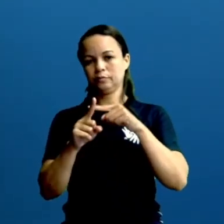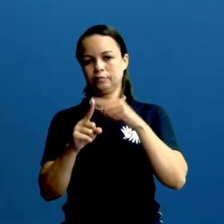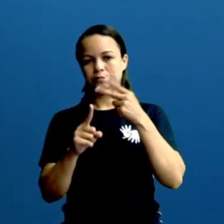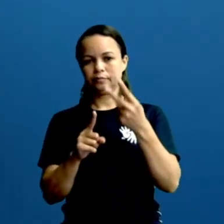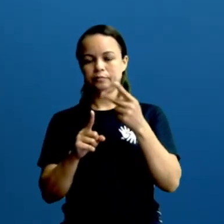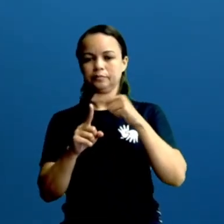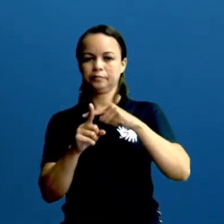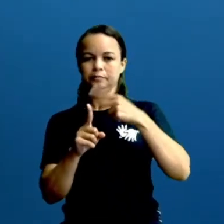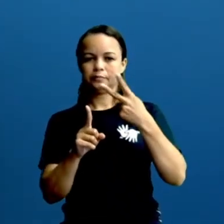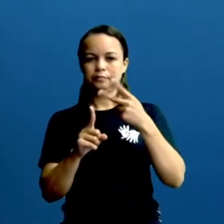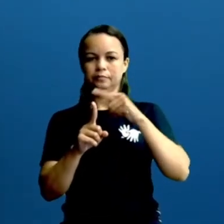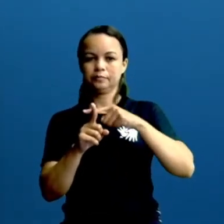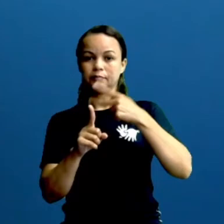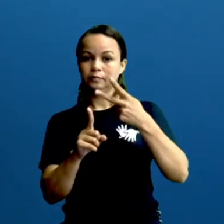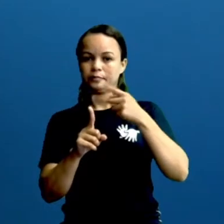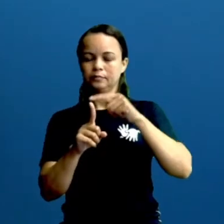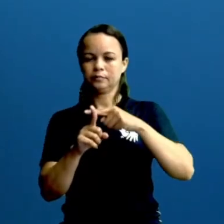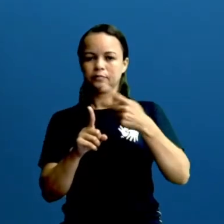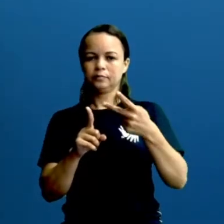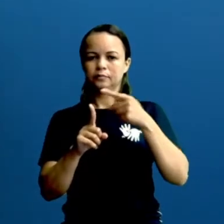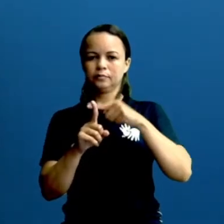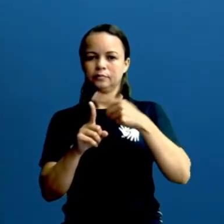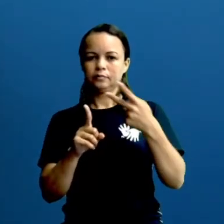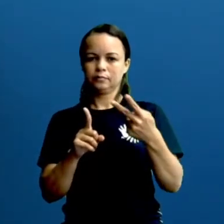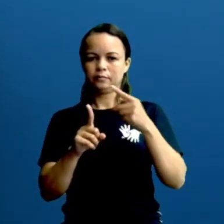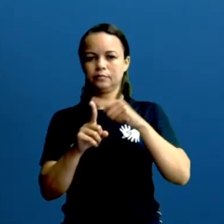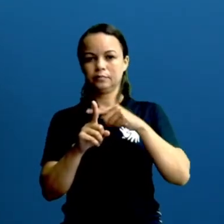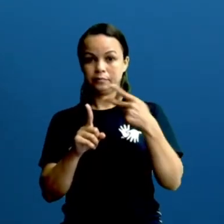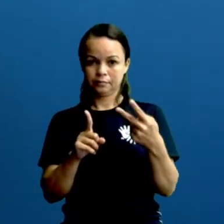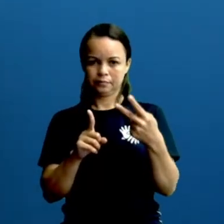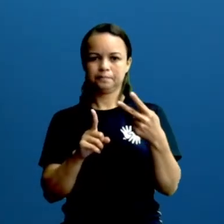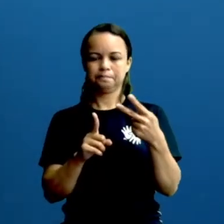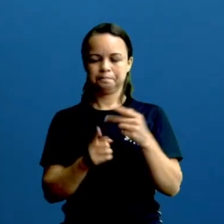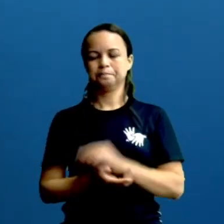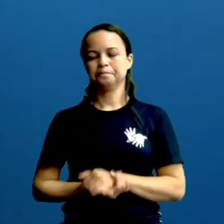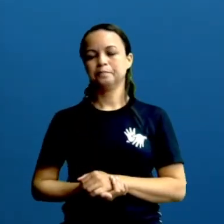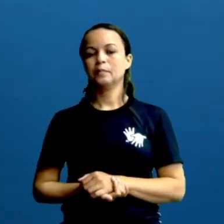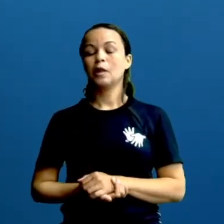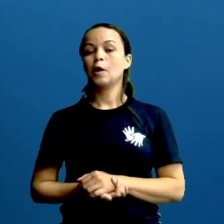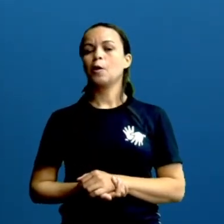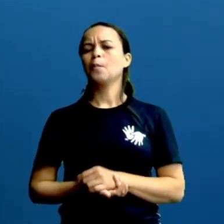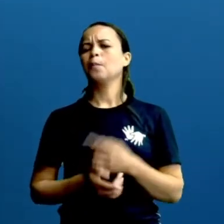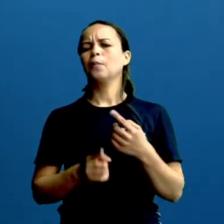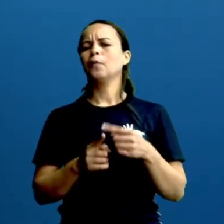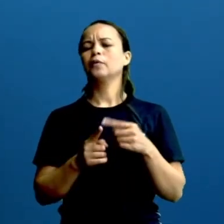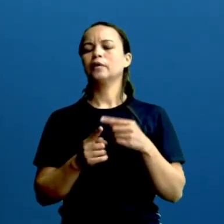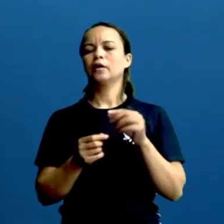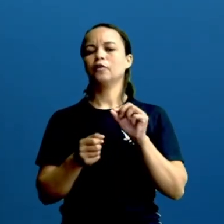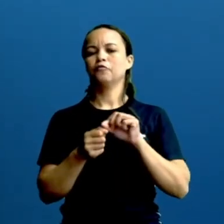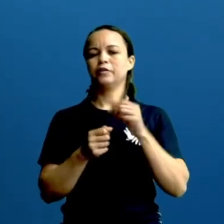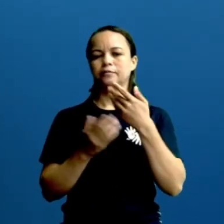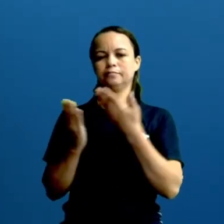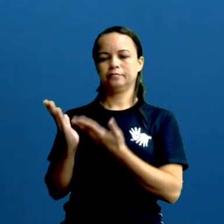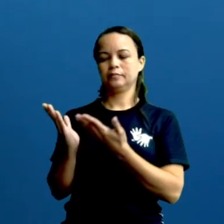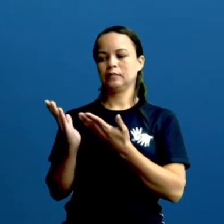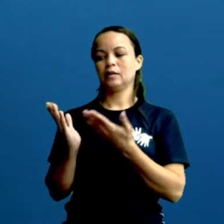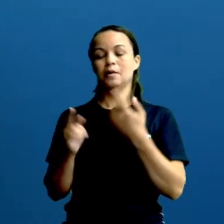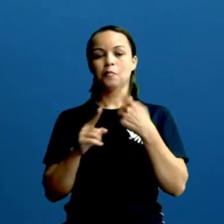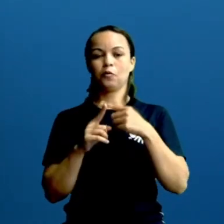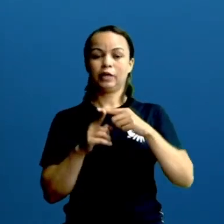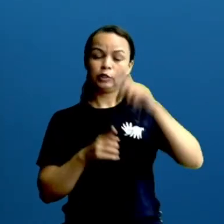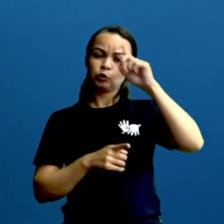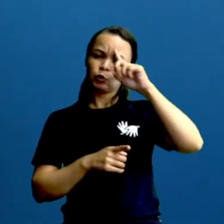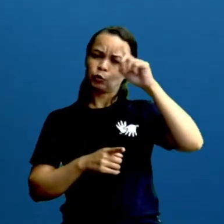2, mais 2, mais 2, mais 2, mais 2, mais 2. Por que eu fiz isso? Porque ela come